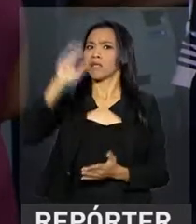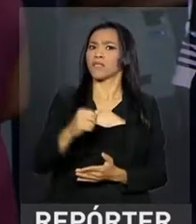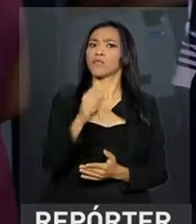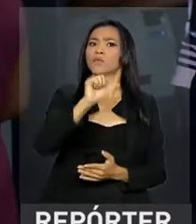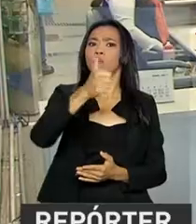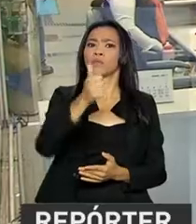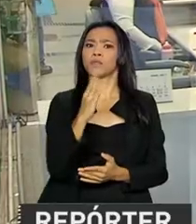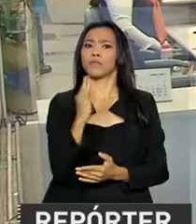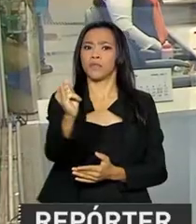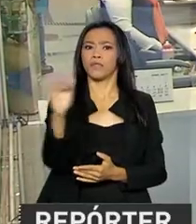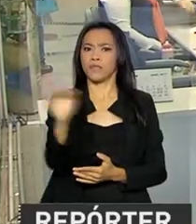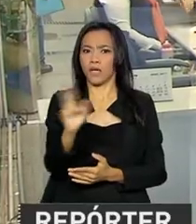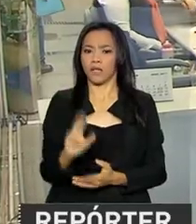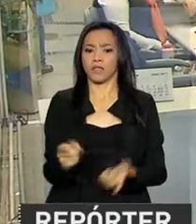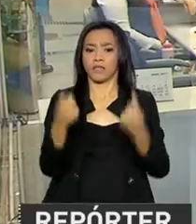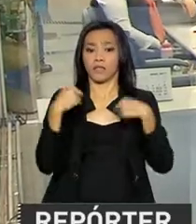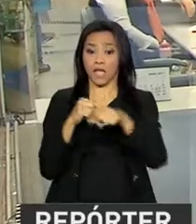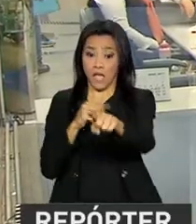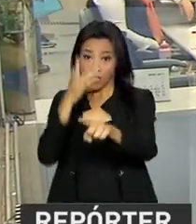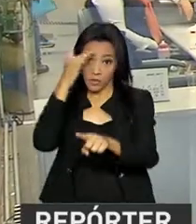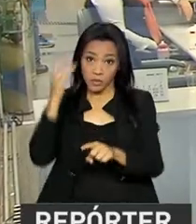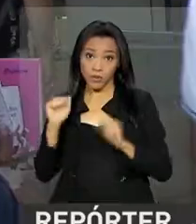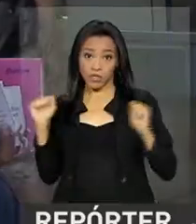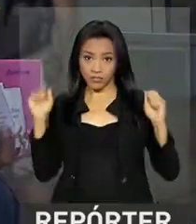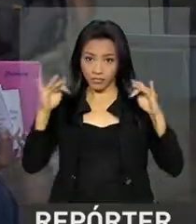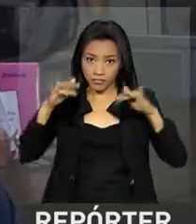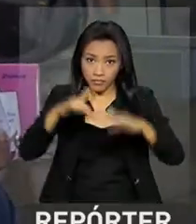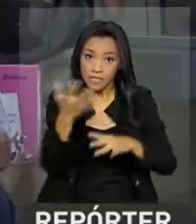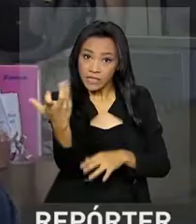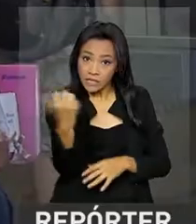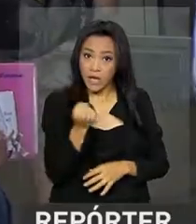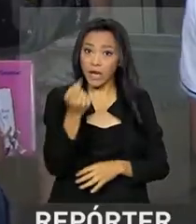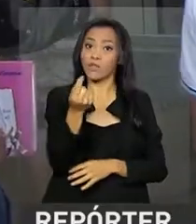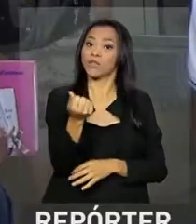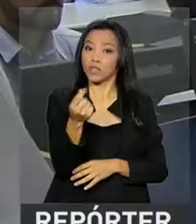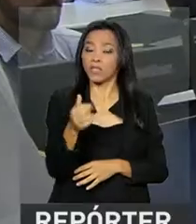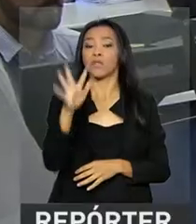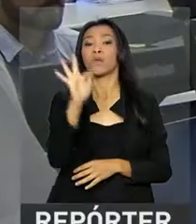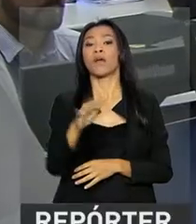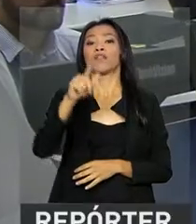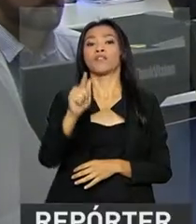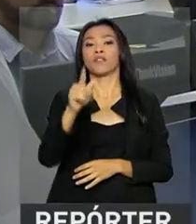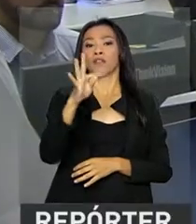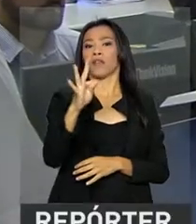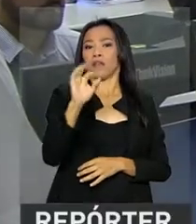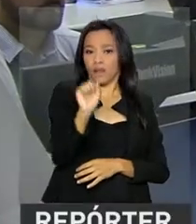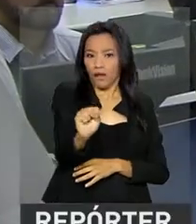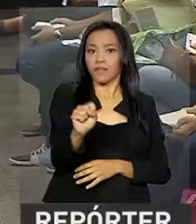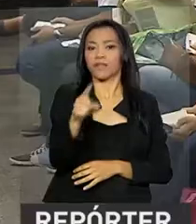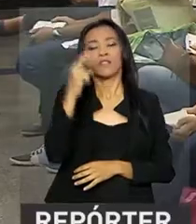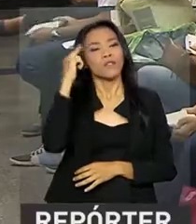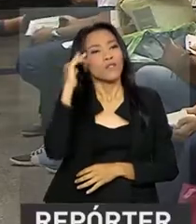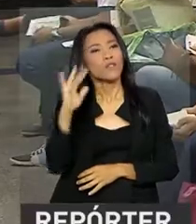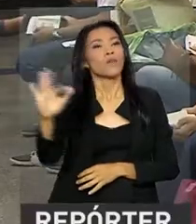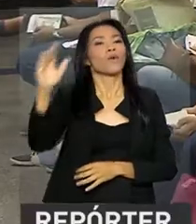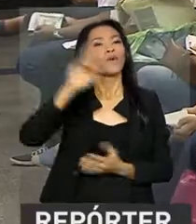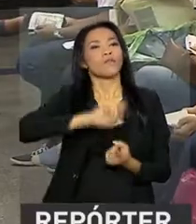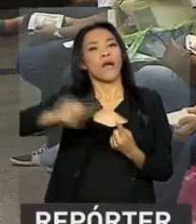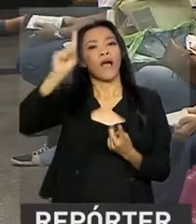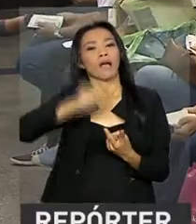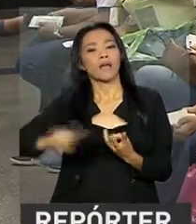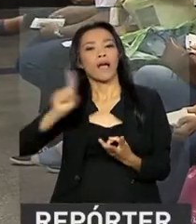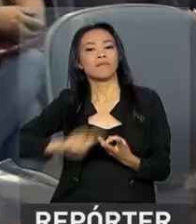de reais. E junto com essas pessoas que vieram sacar o dinheiro das contas inativas do FGTS, sonhos e muitos,